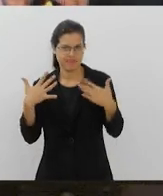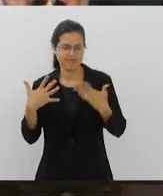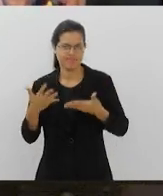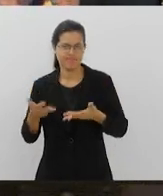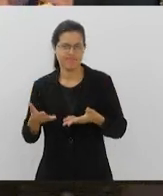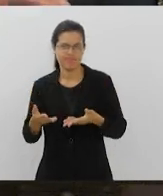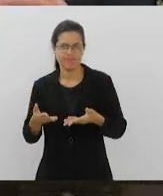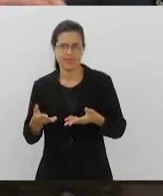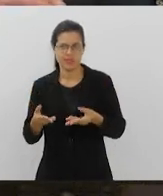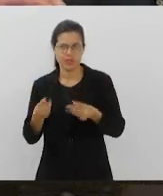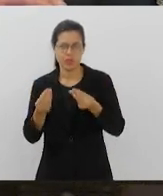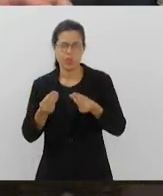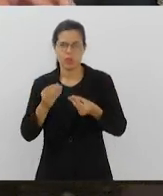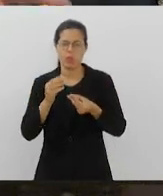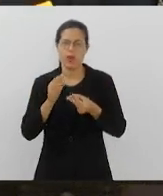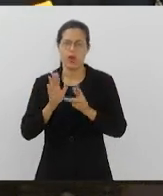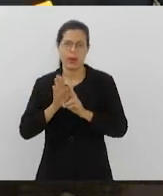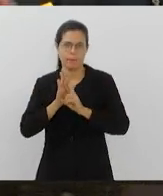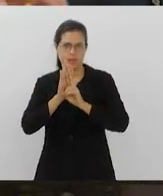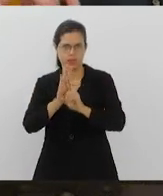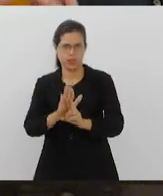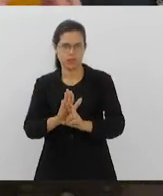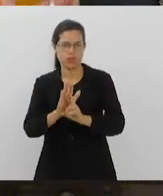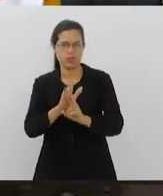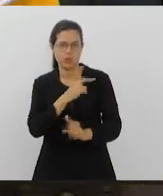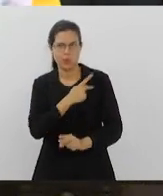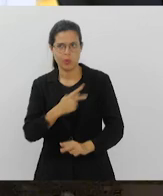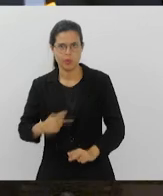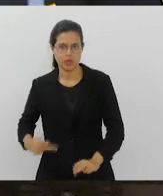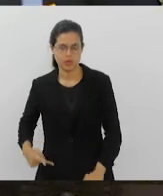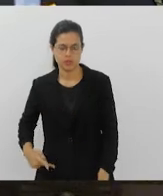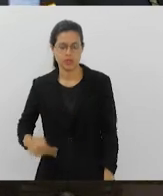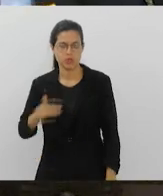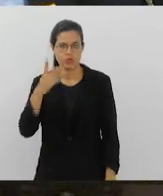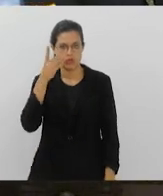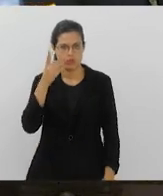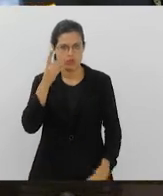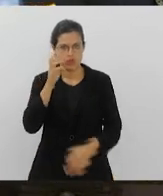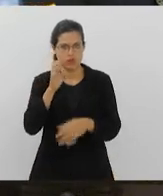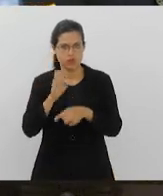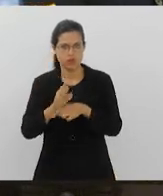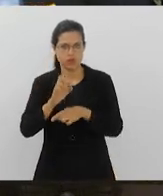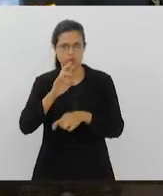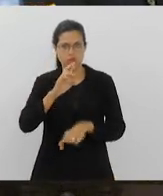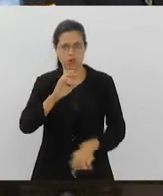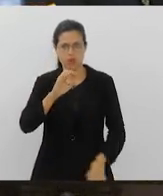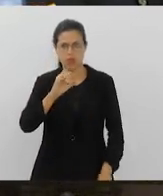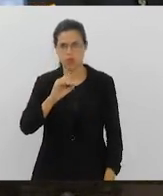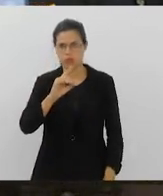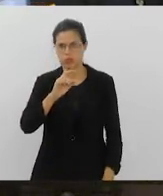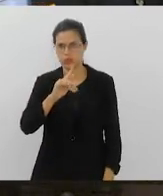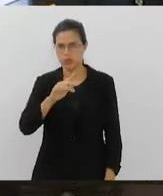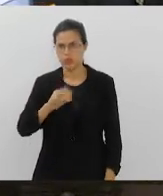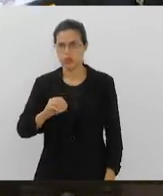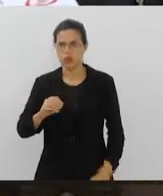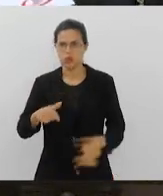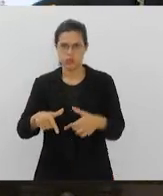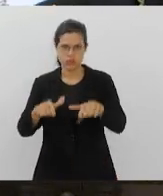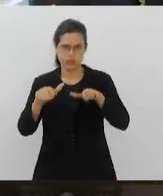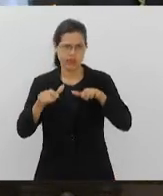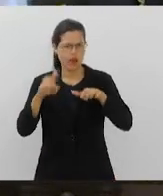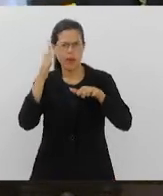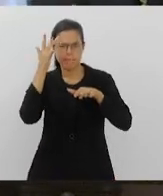em nome do presidente da Assembleia Legislativa, deputado estadual Rodrigo Bacelar, os certificados amanhã mesmo,